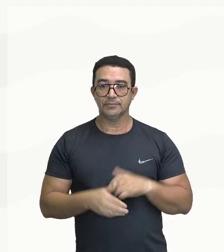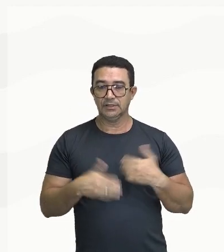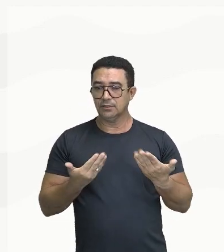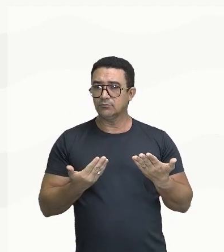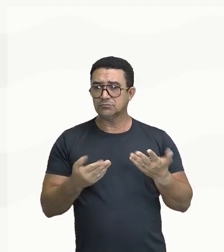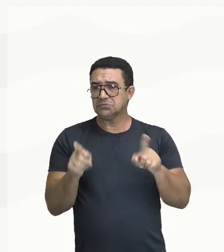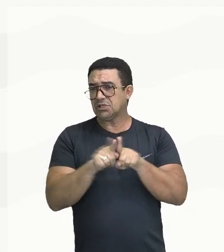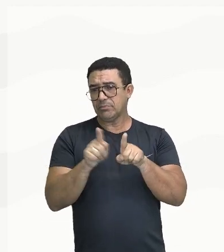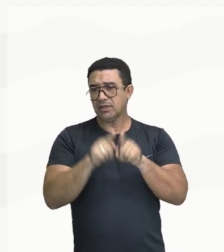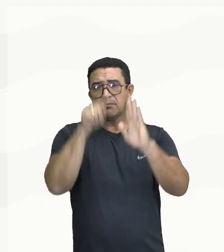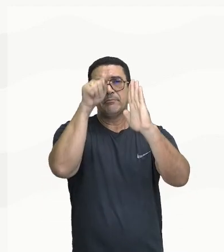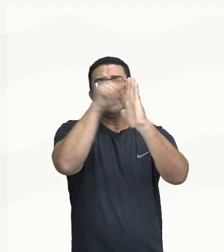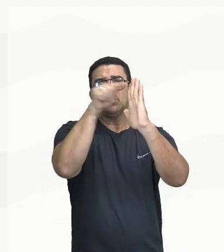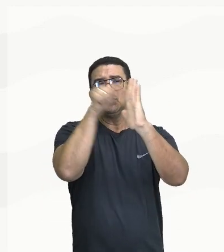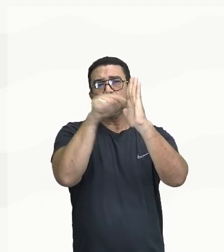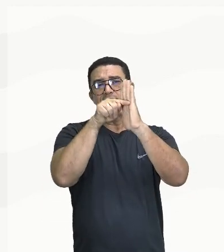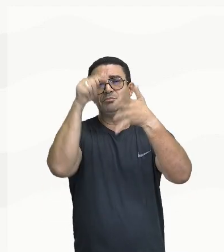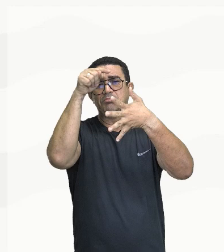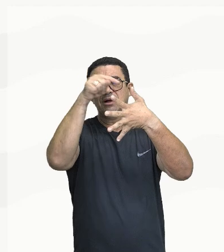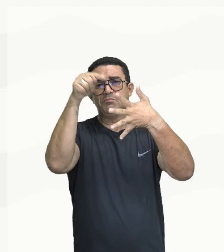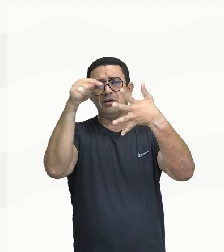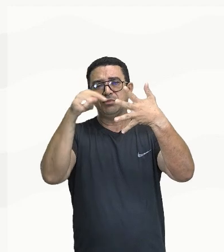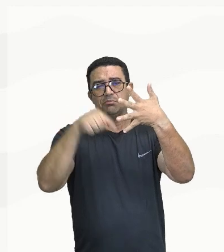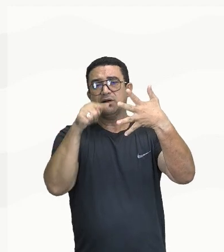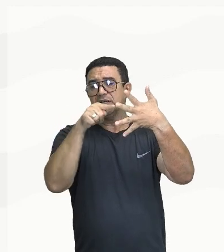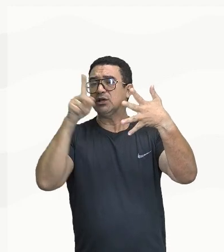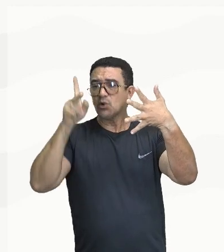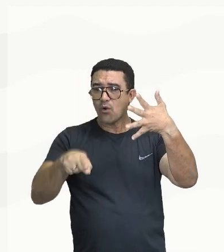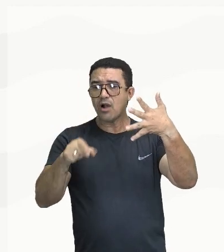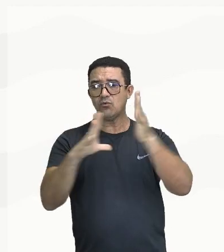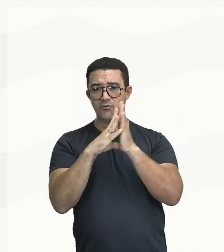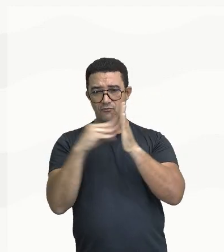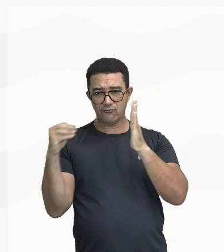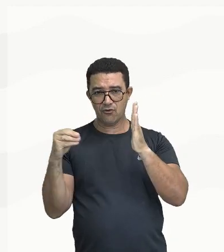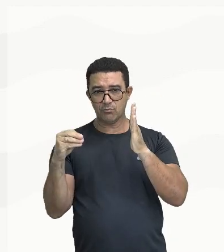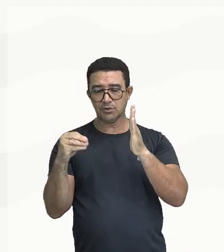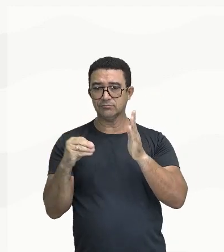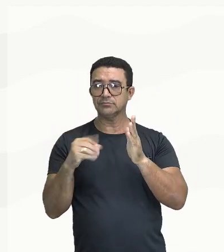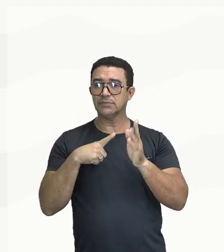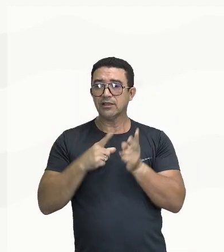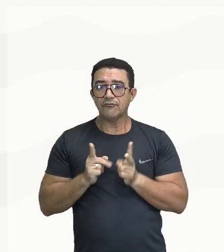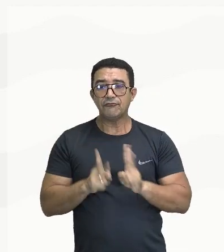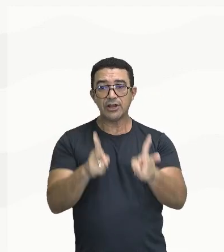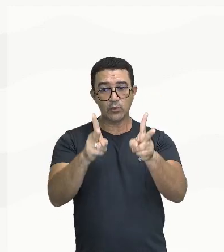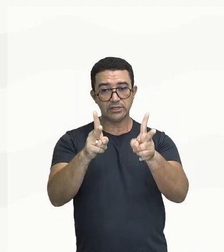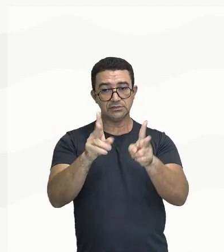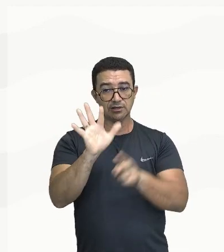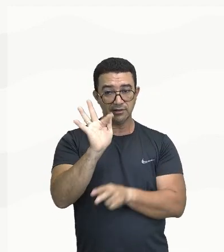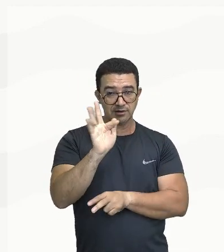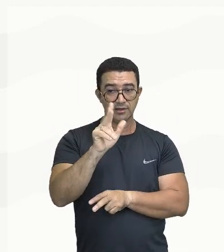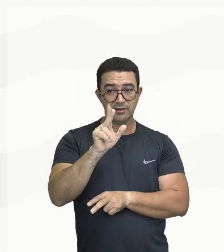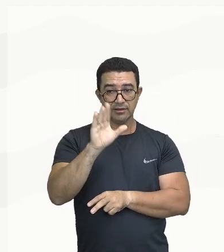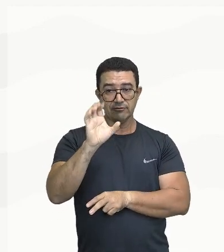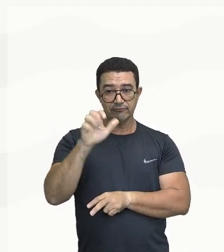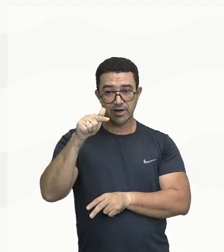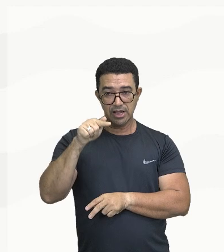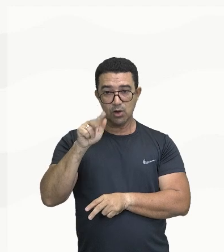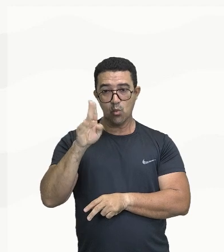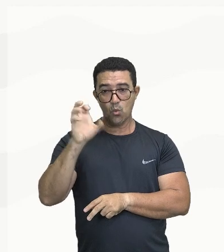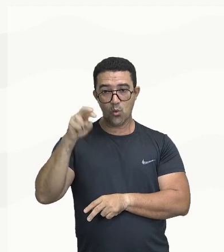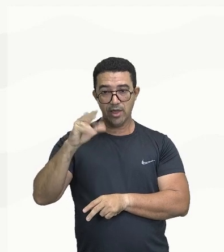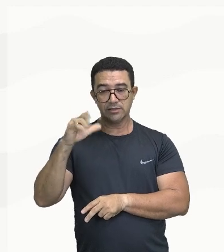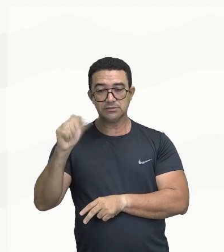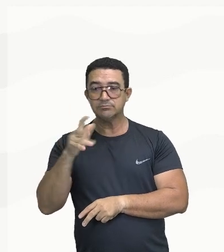demais variáveis. Nós tínhamos lá a frequência, por exemplo, do número